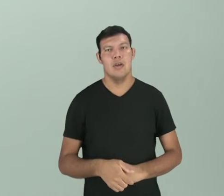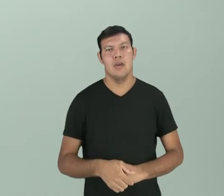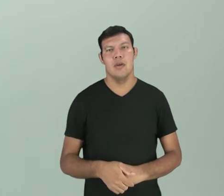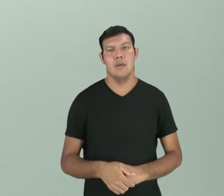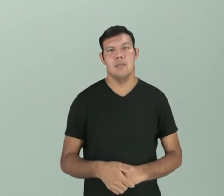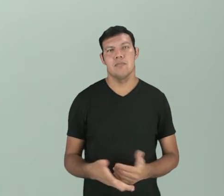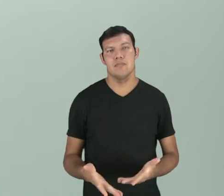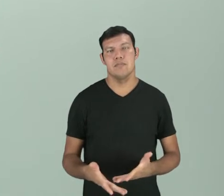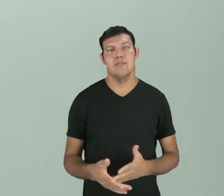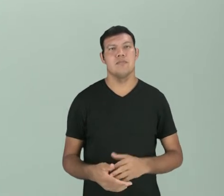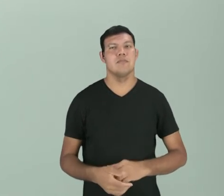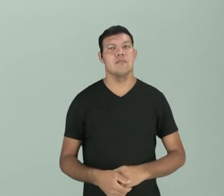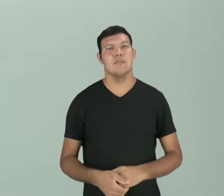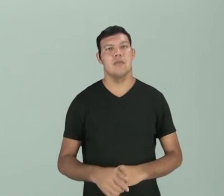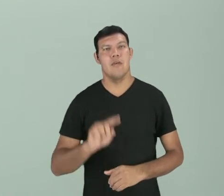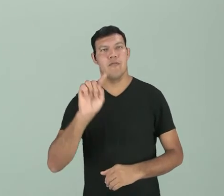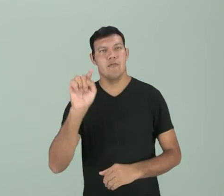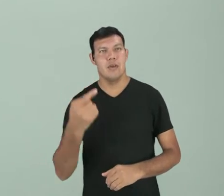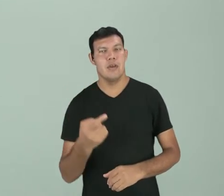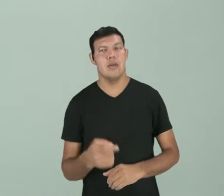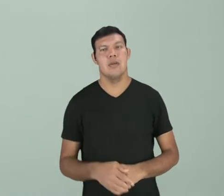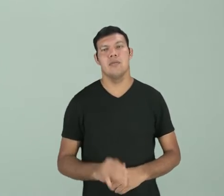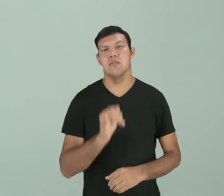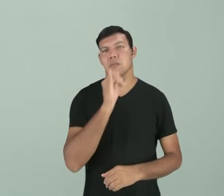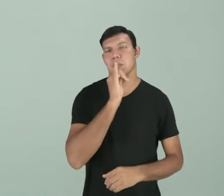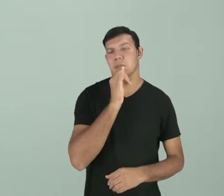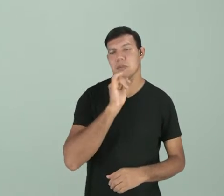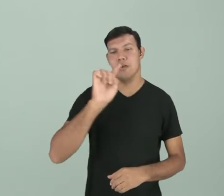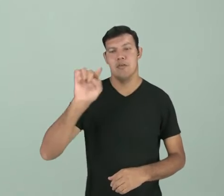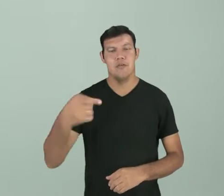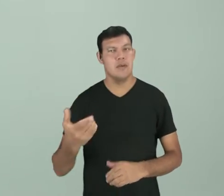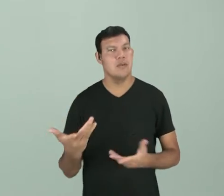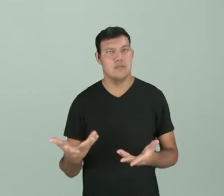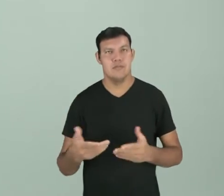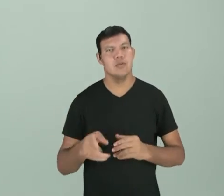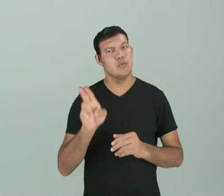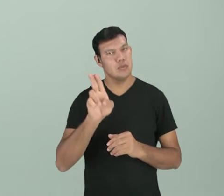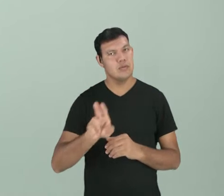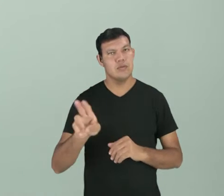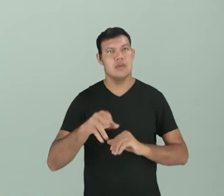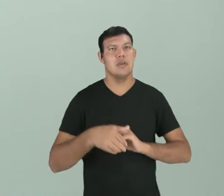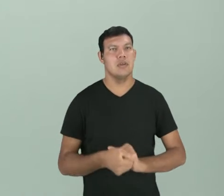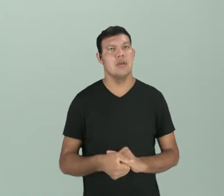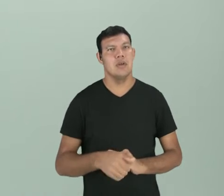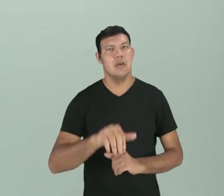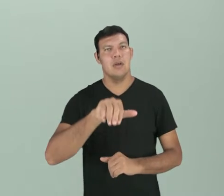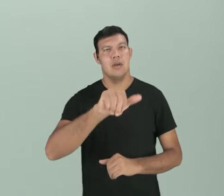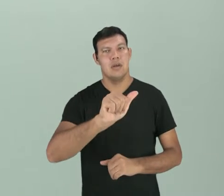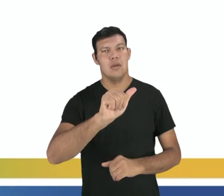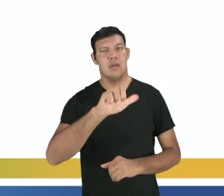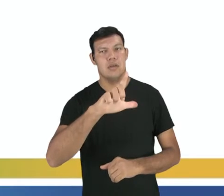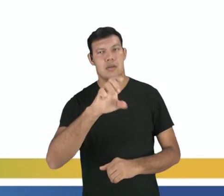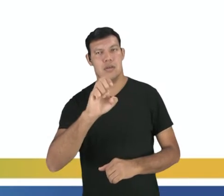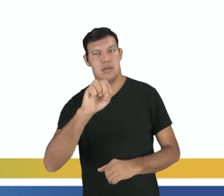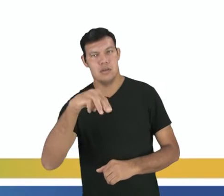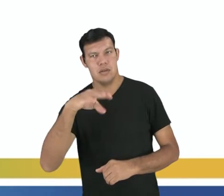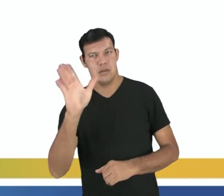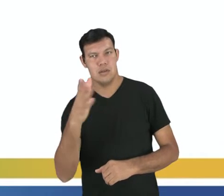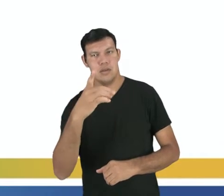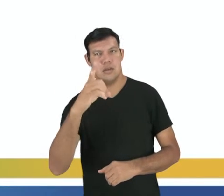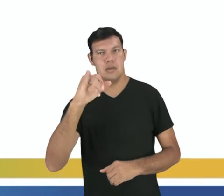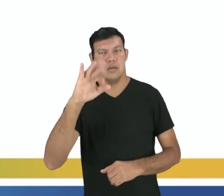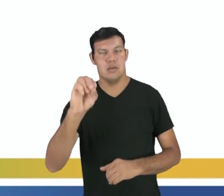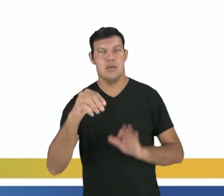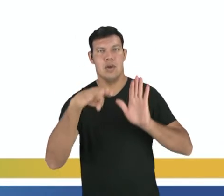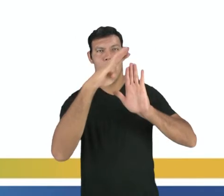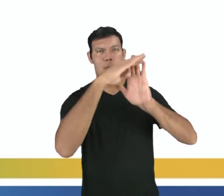contexto, de um período, eu coloquei o por exemplo, eu isolo ele por vírgula. O além disso, isto é, qualquer um